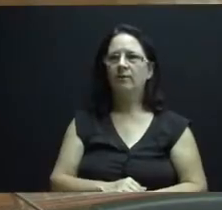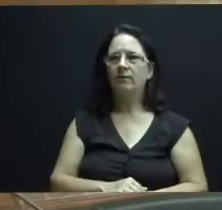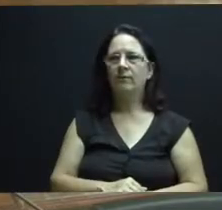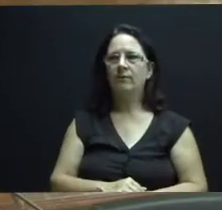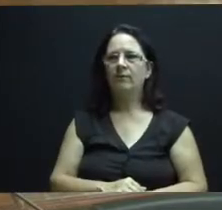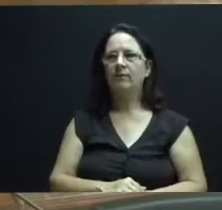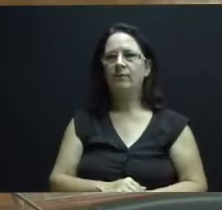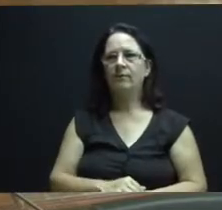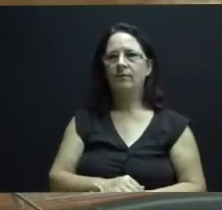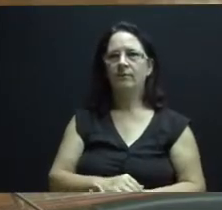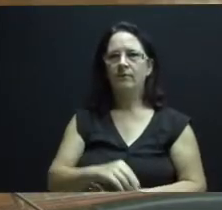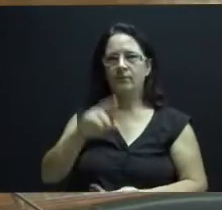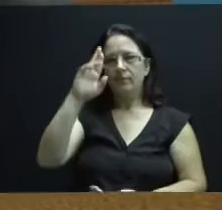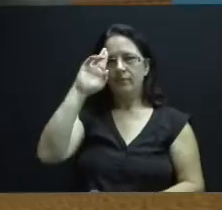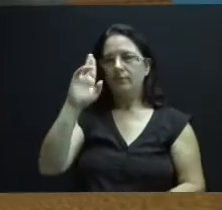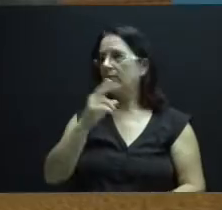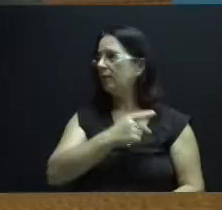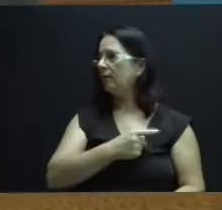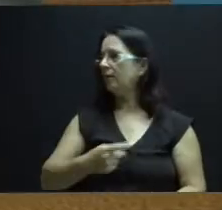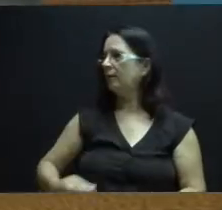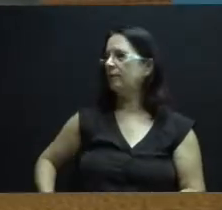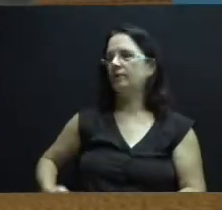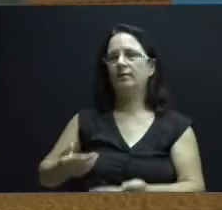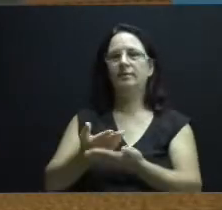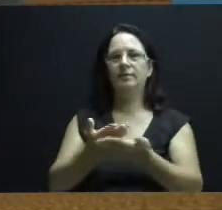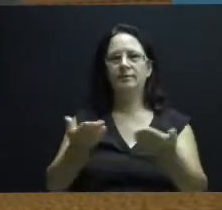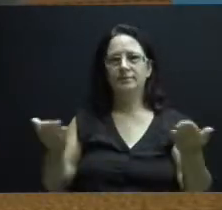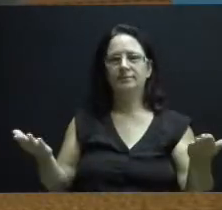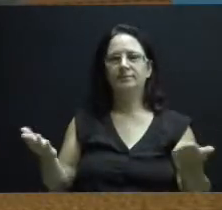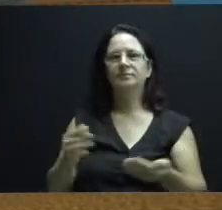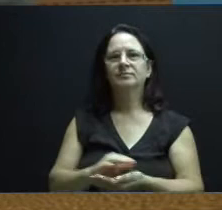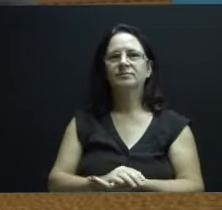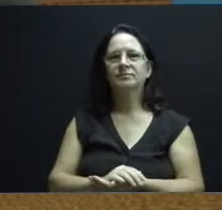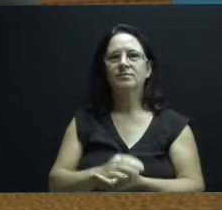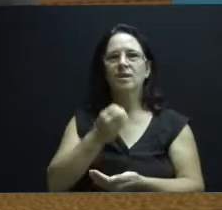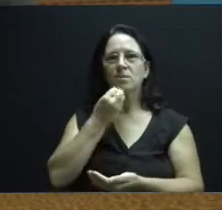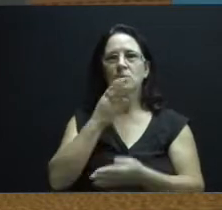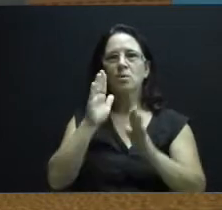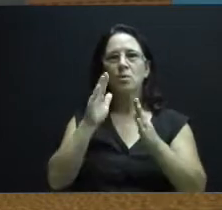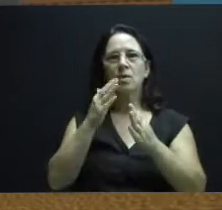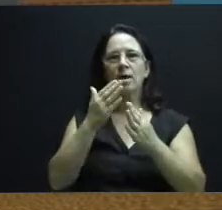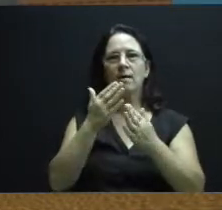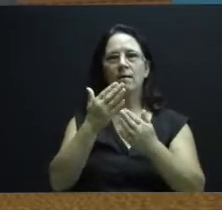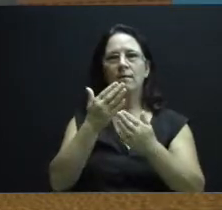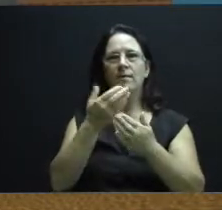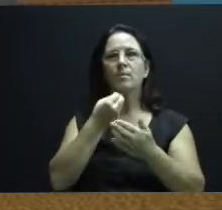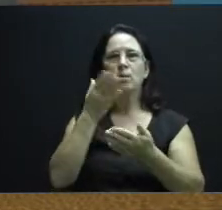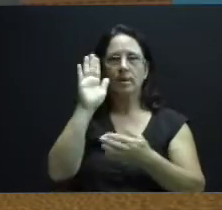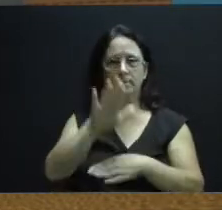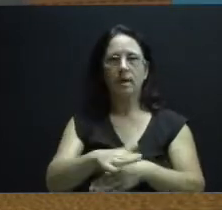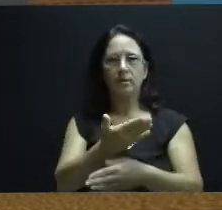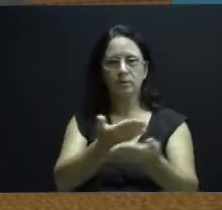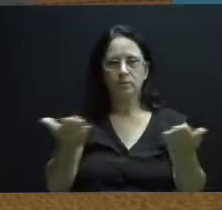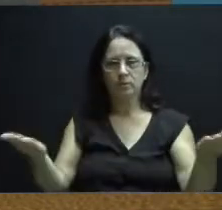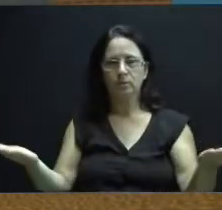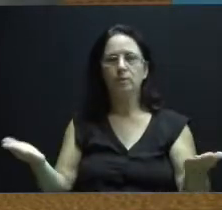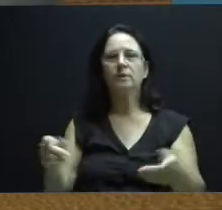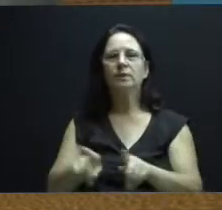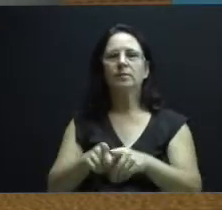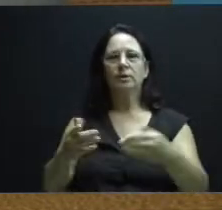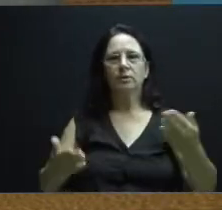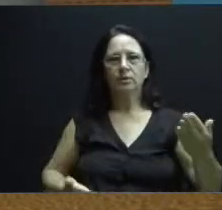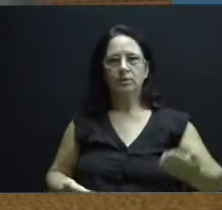é o presidente paris é daqui uma boa tarde a todos ea todos principalmente para os servidores públicos da